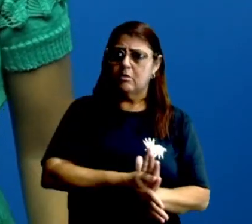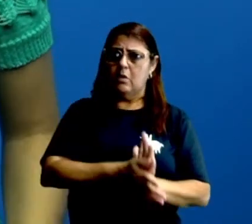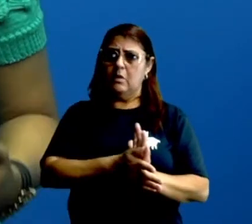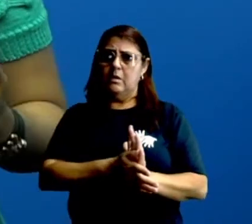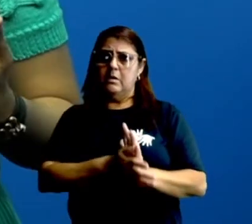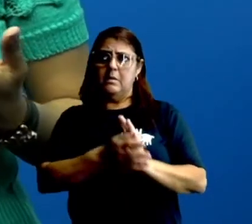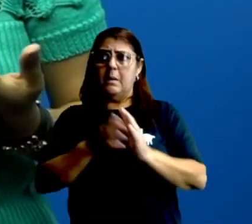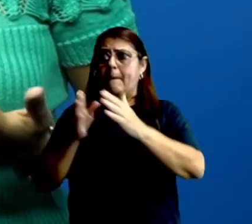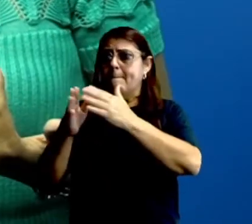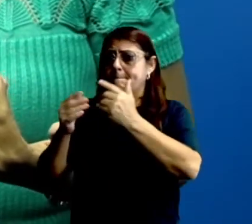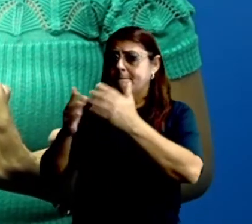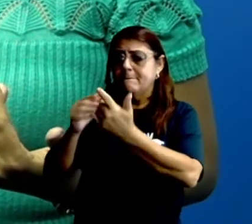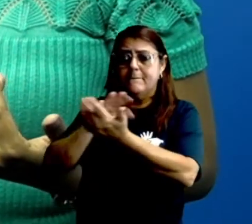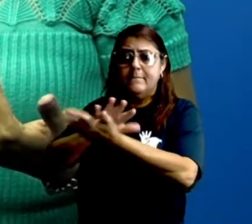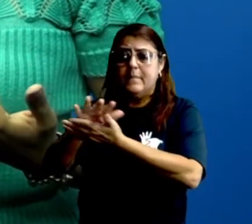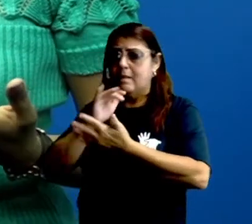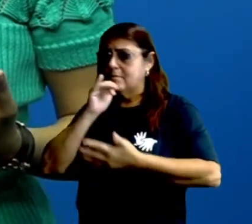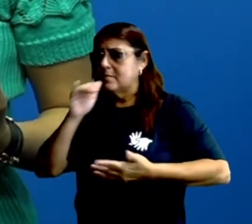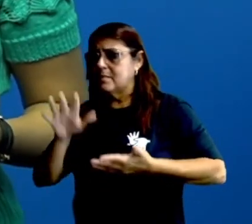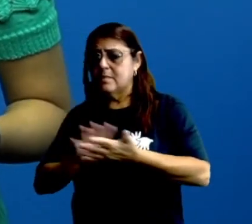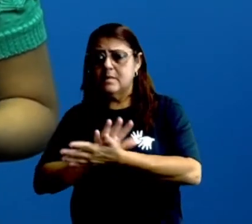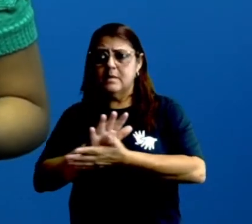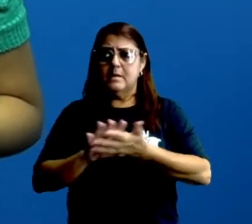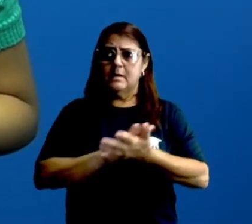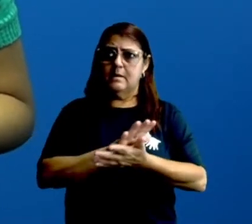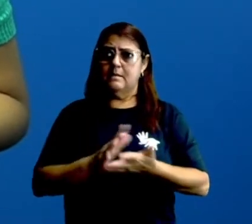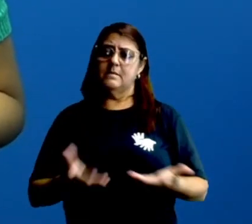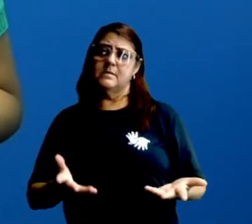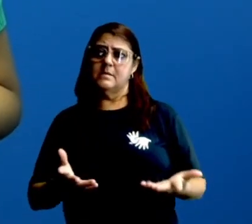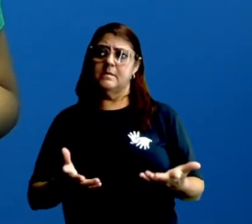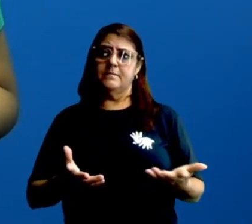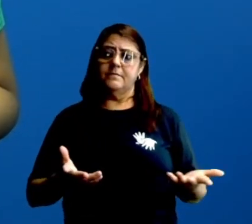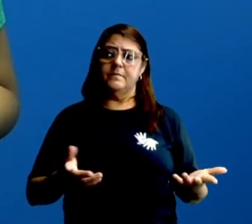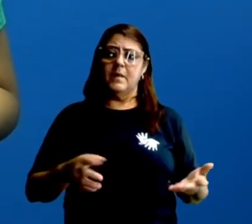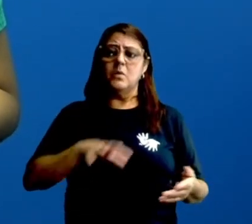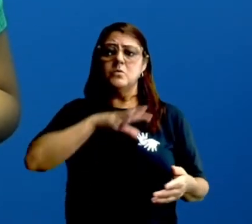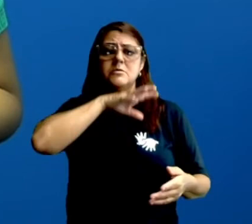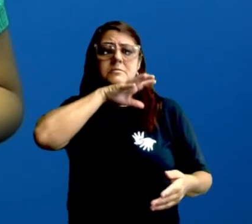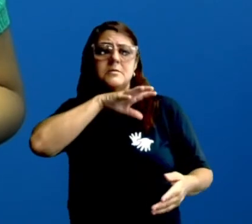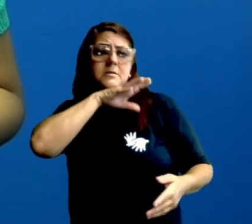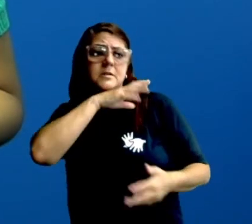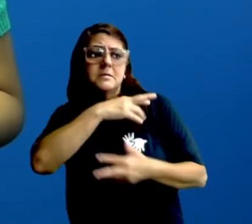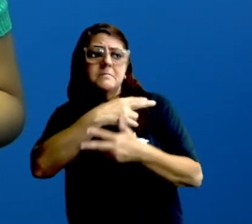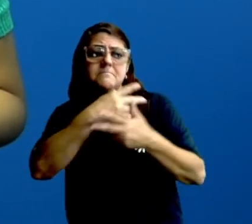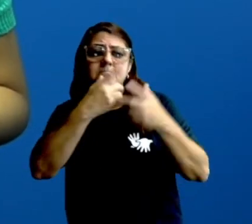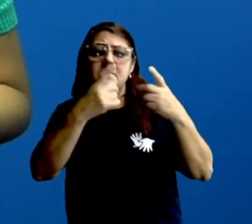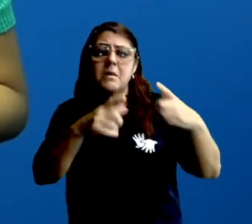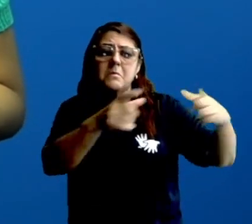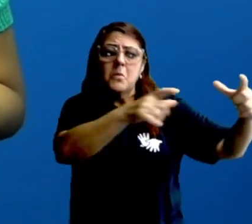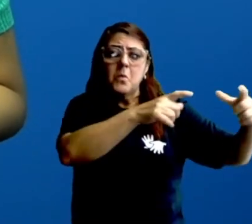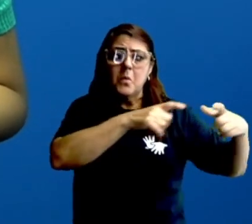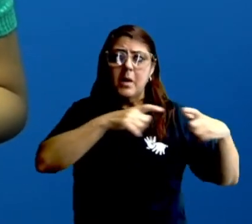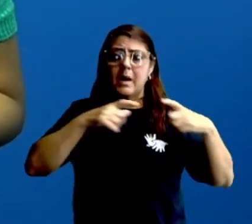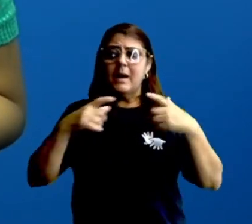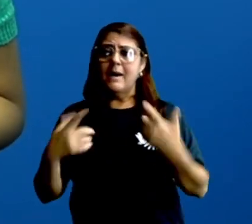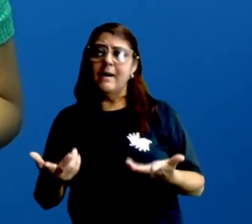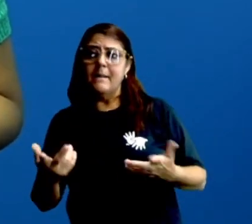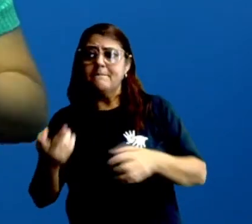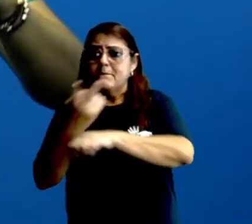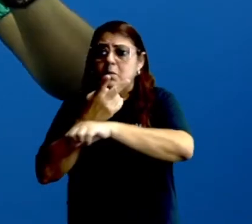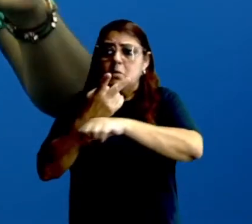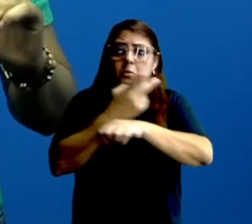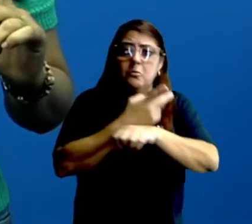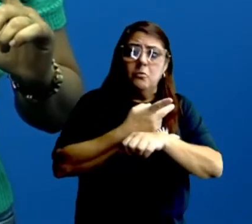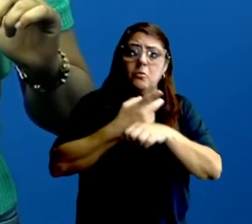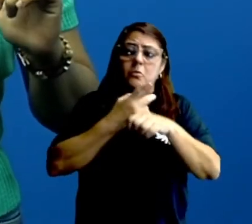autorização prejudicando o ambiente tirando a casa de muitos animais né modificando o solo isso não tem